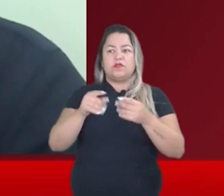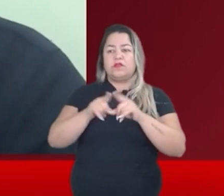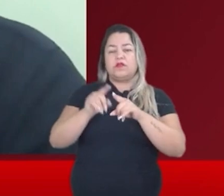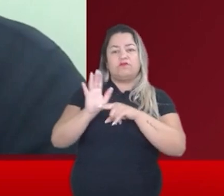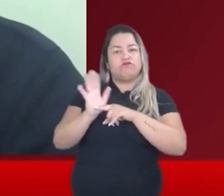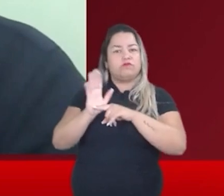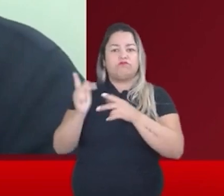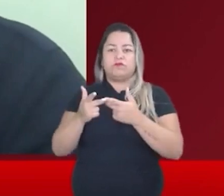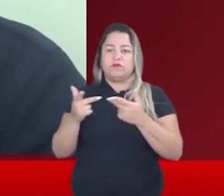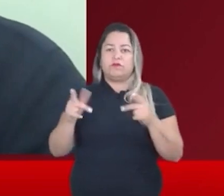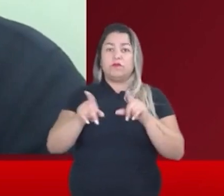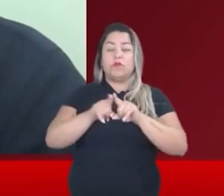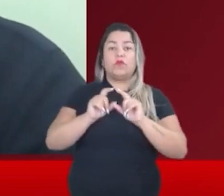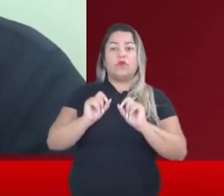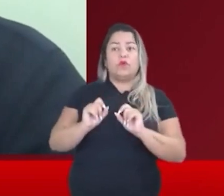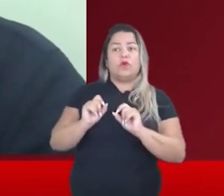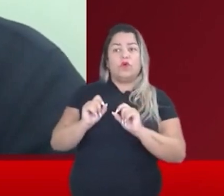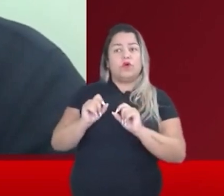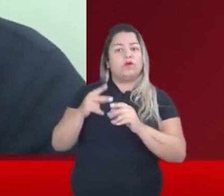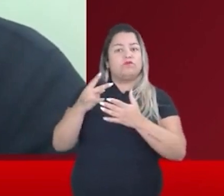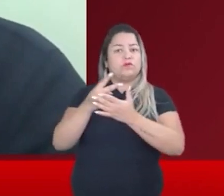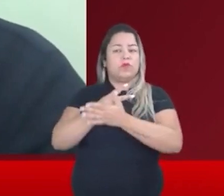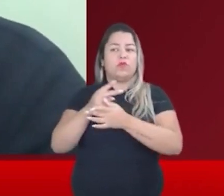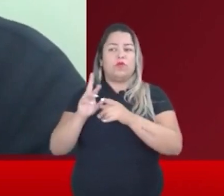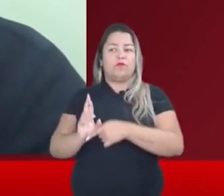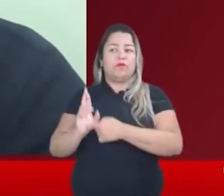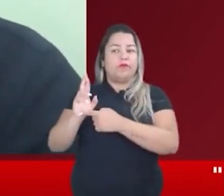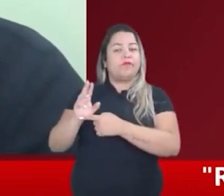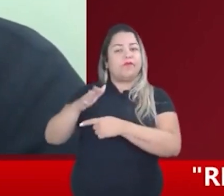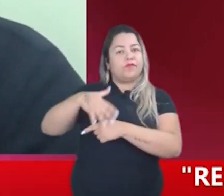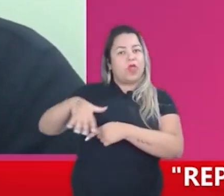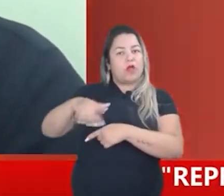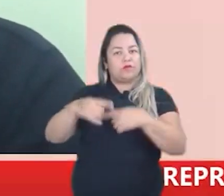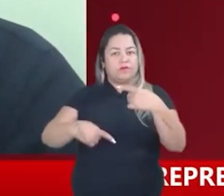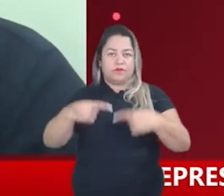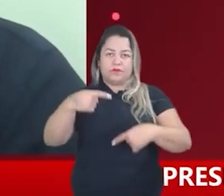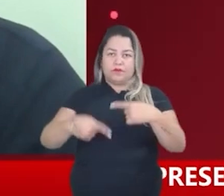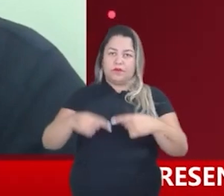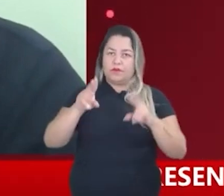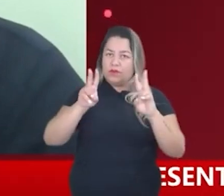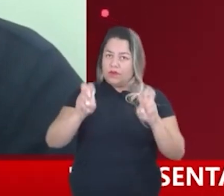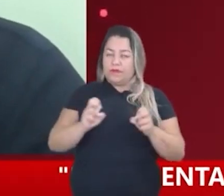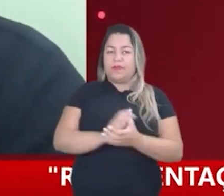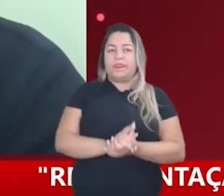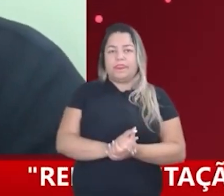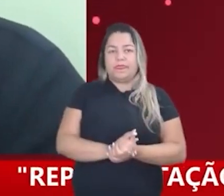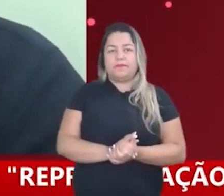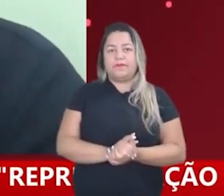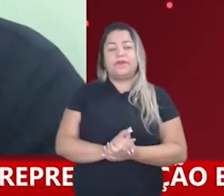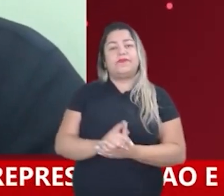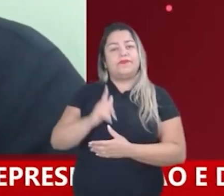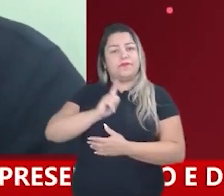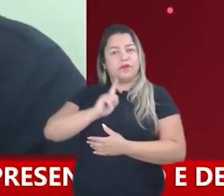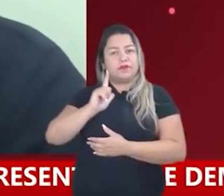é o impacto do algoritmo no sistema de representação política. Esse é um processo que nós temos